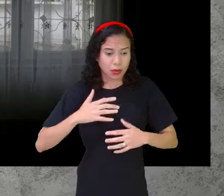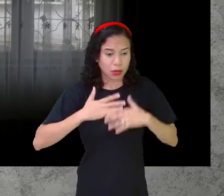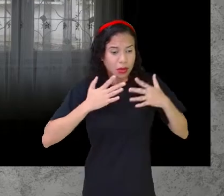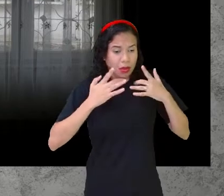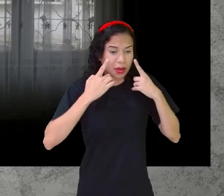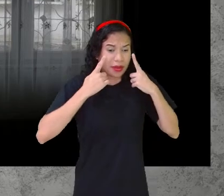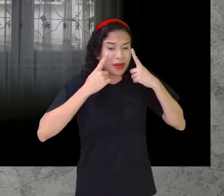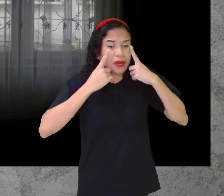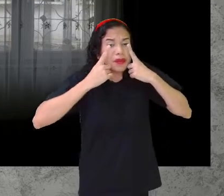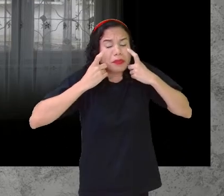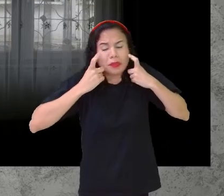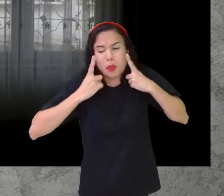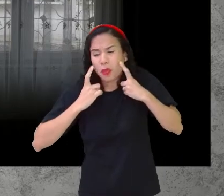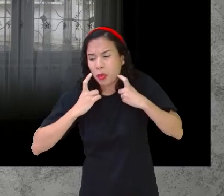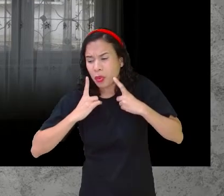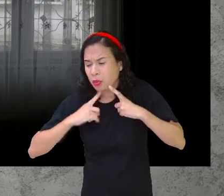choro inconsolável.